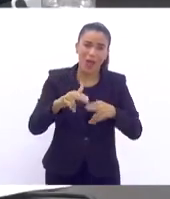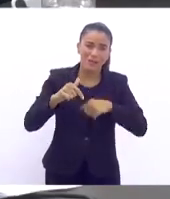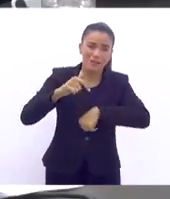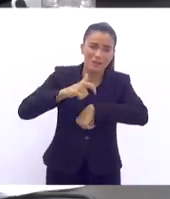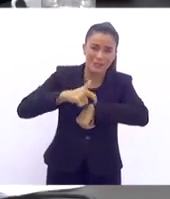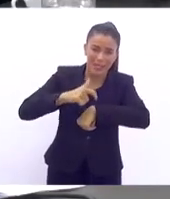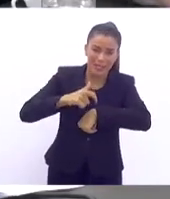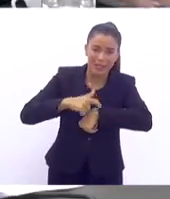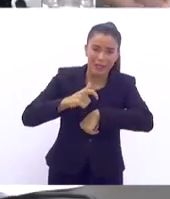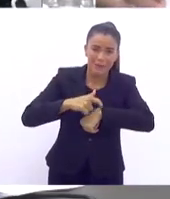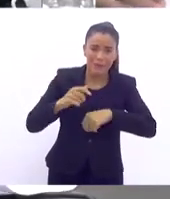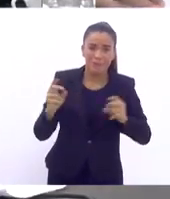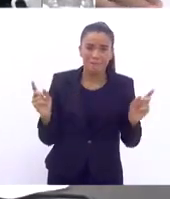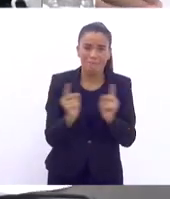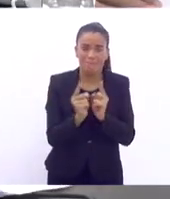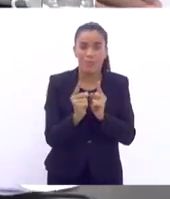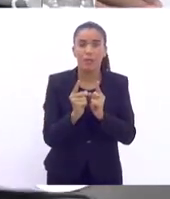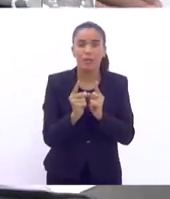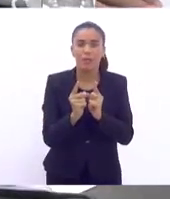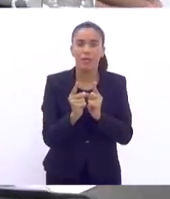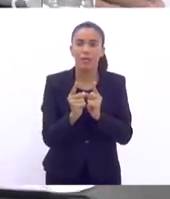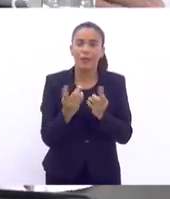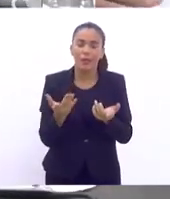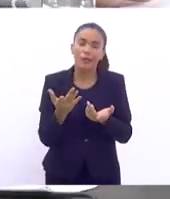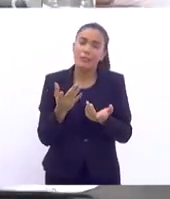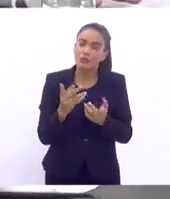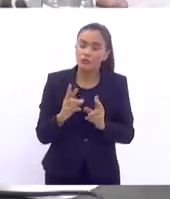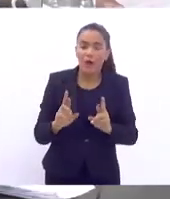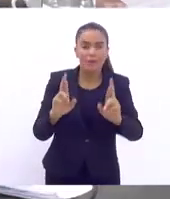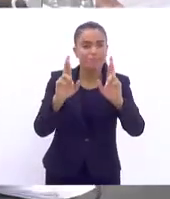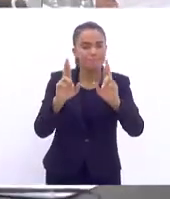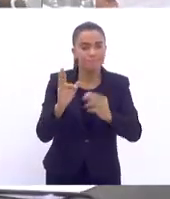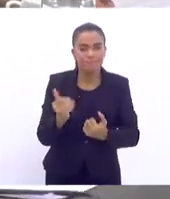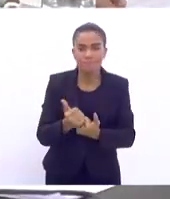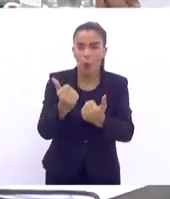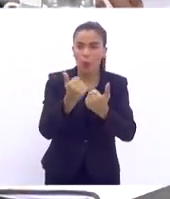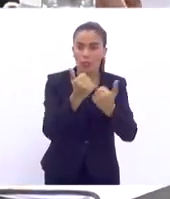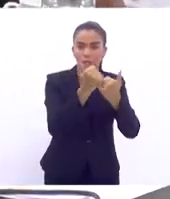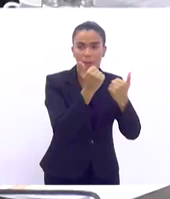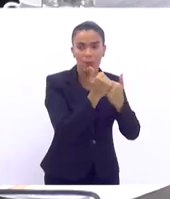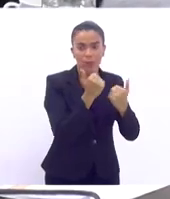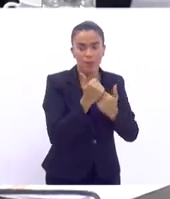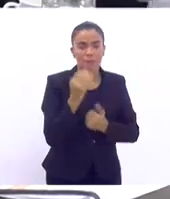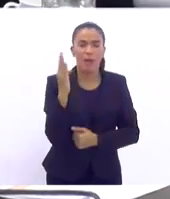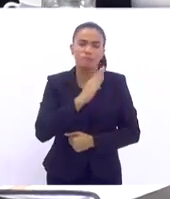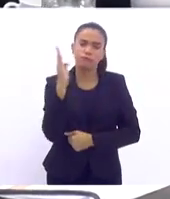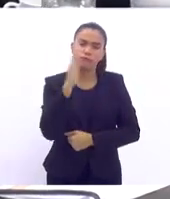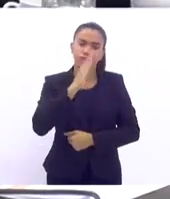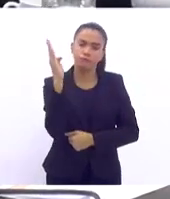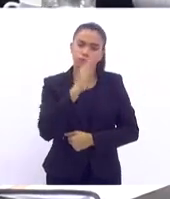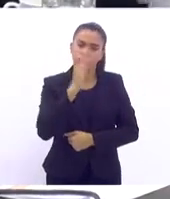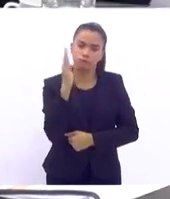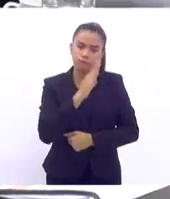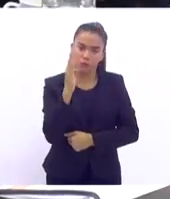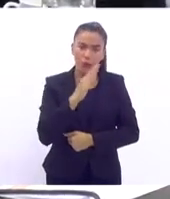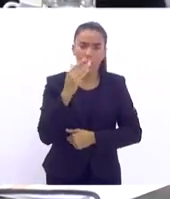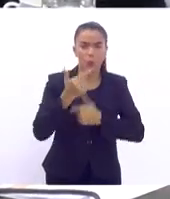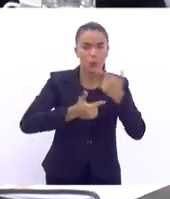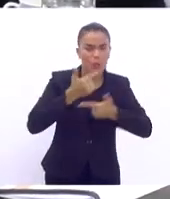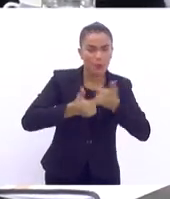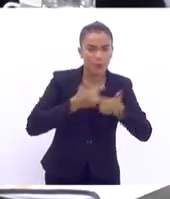mas sem dúvida nenhuma isso tem contribuído e vai contribuir muito para a celeridade dos nossos